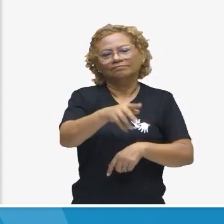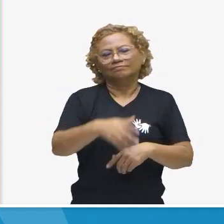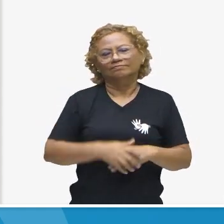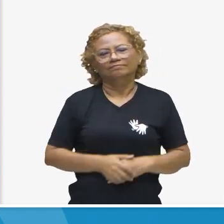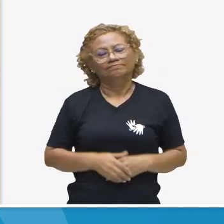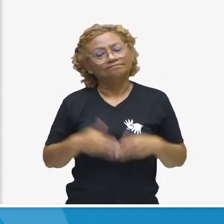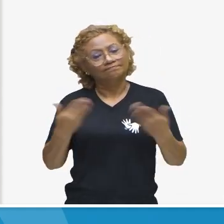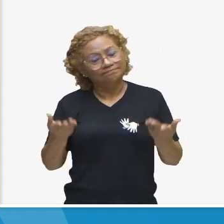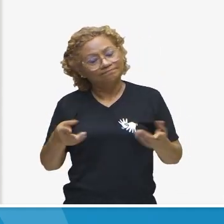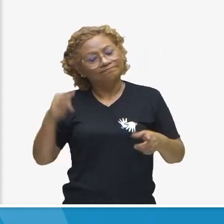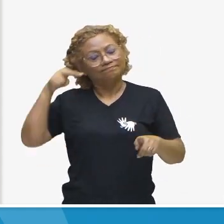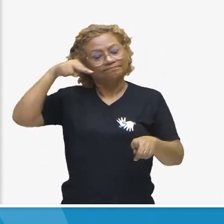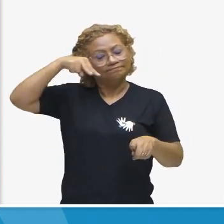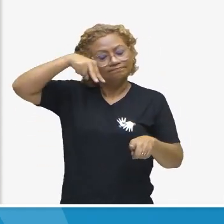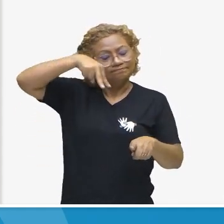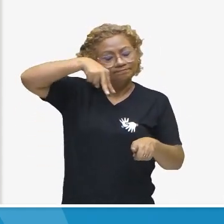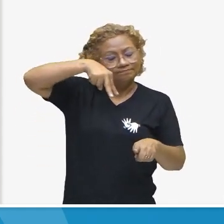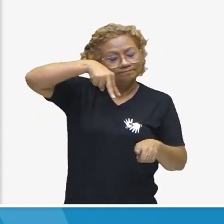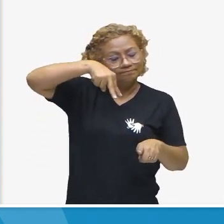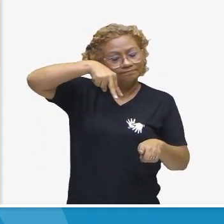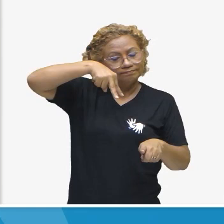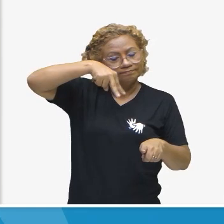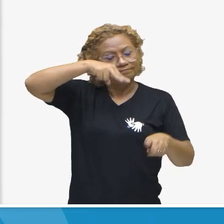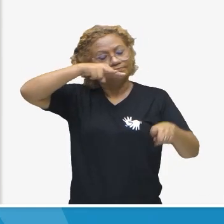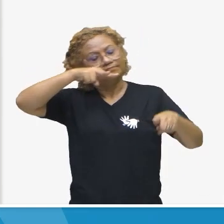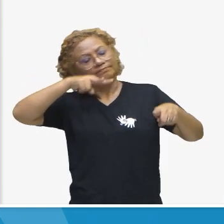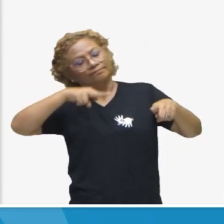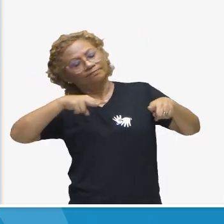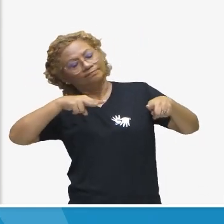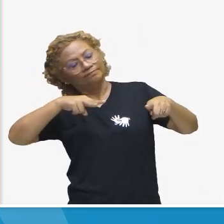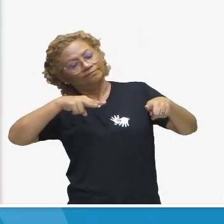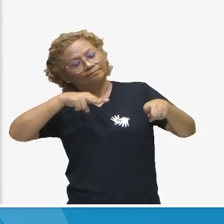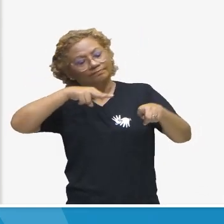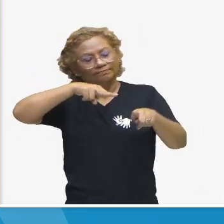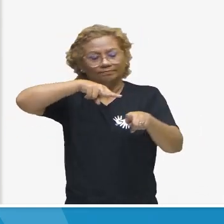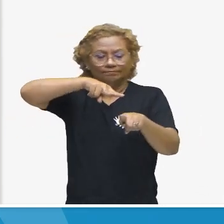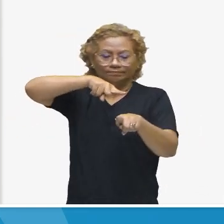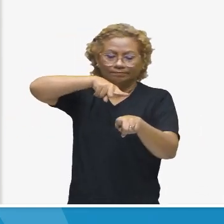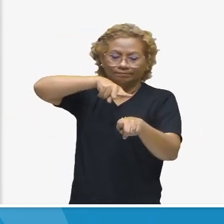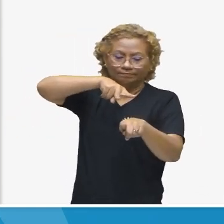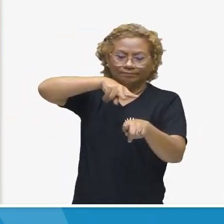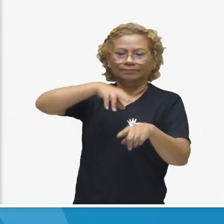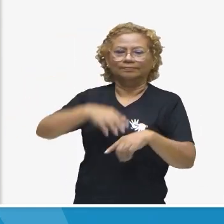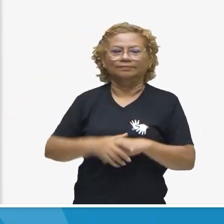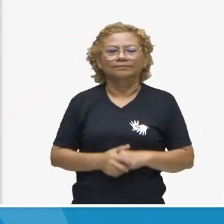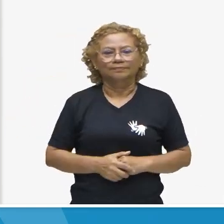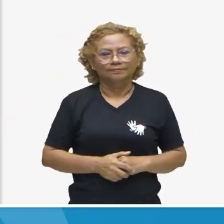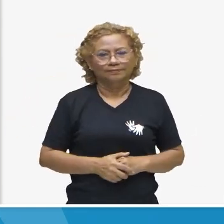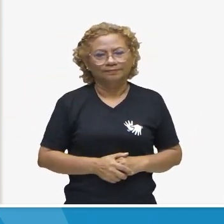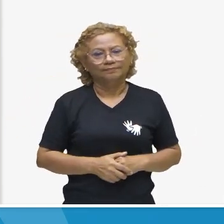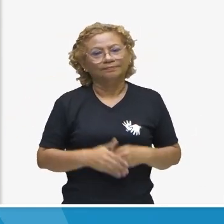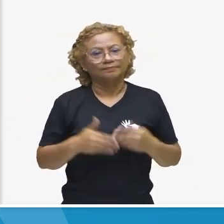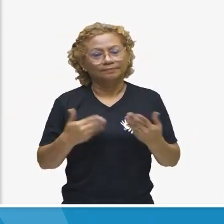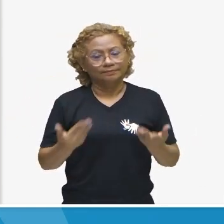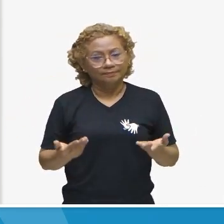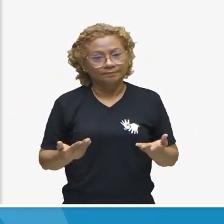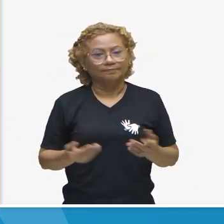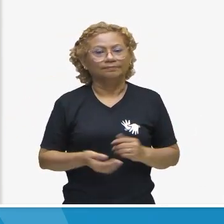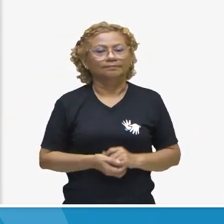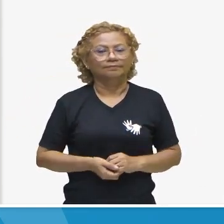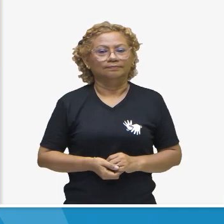de cima. Observando lateralmente, eu vou ter uma reta, né, dessa